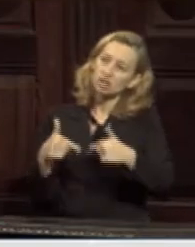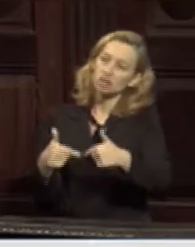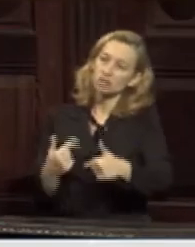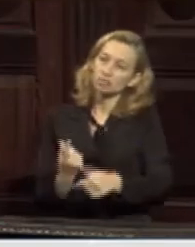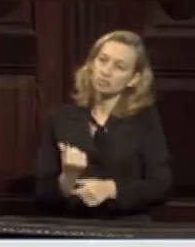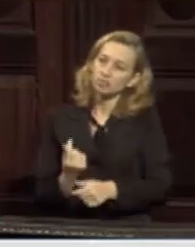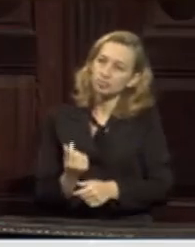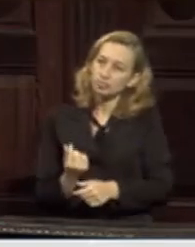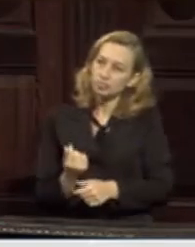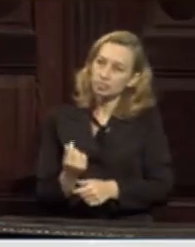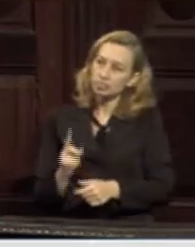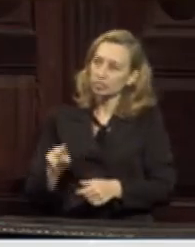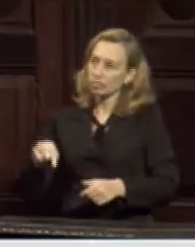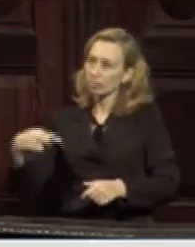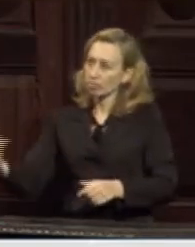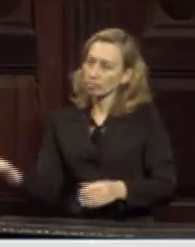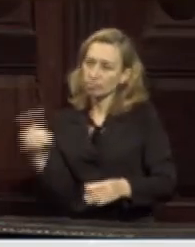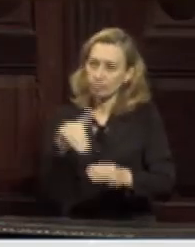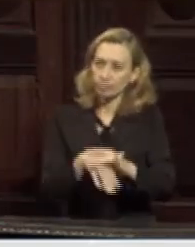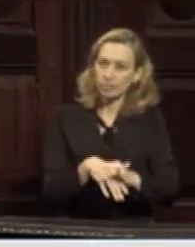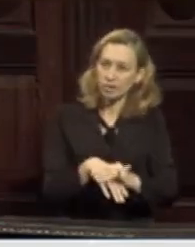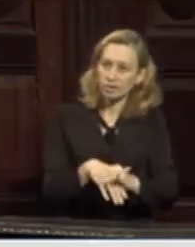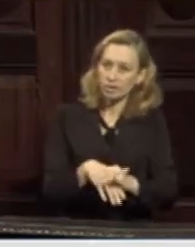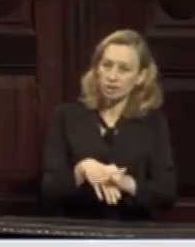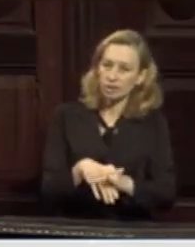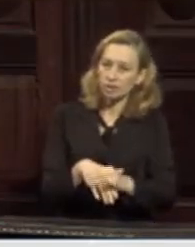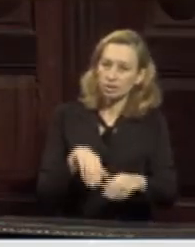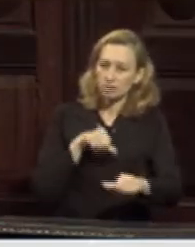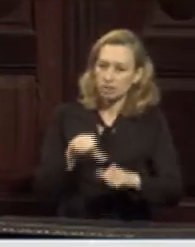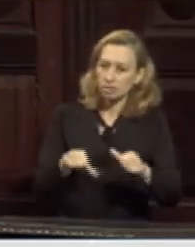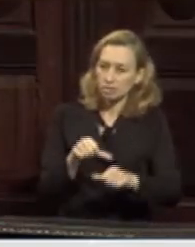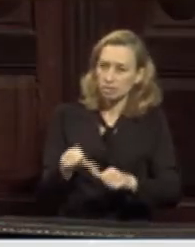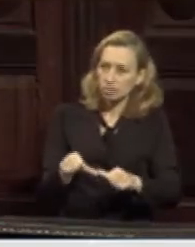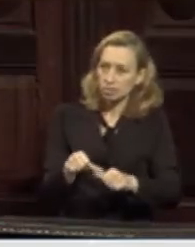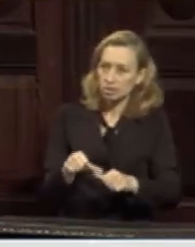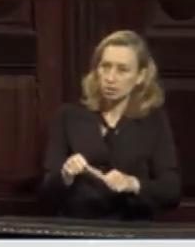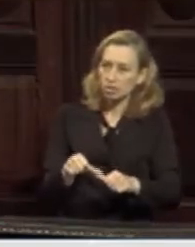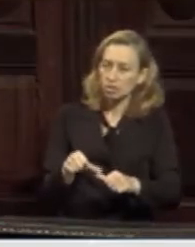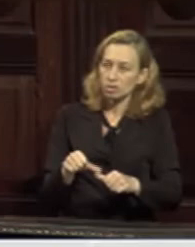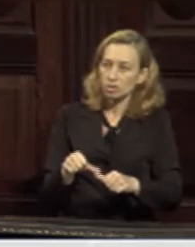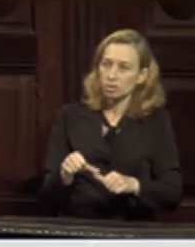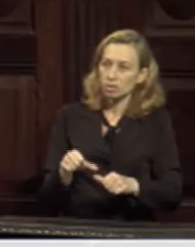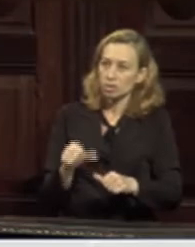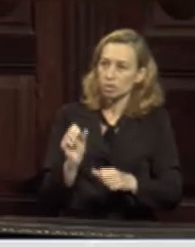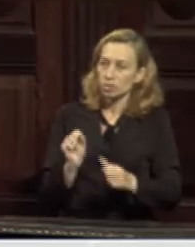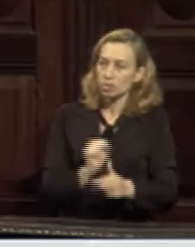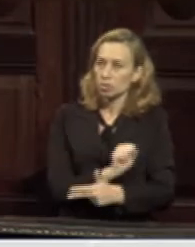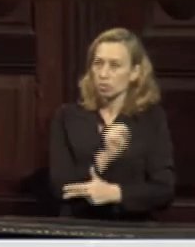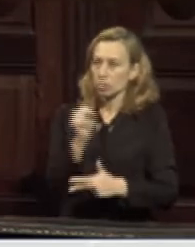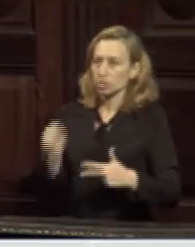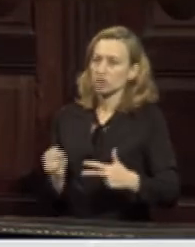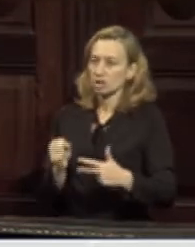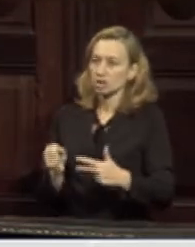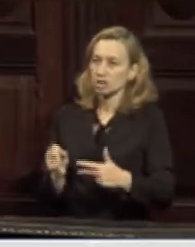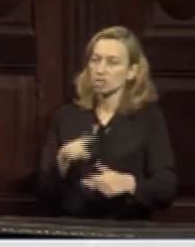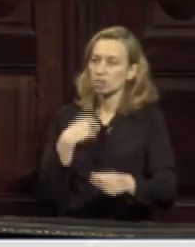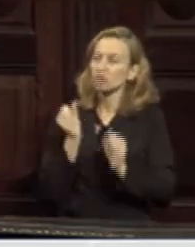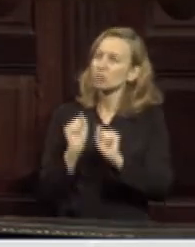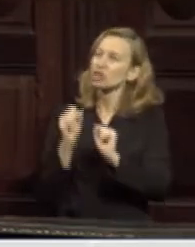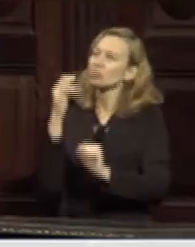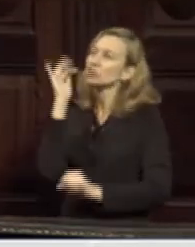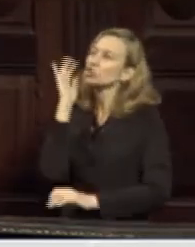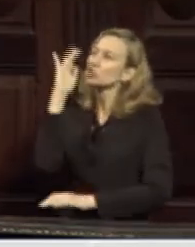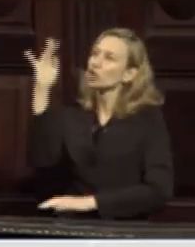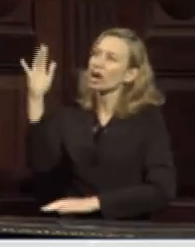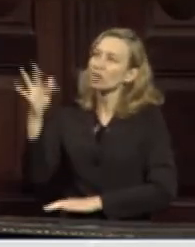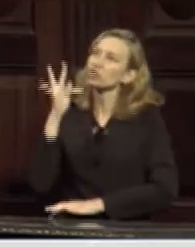também das próximas eleições, com a mudança do comando do Poder Executivo, que nós possamos, senhor presidente, sonhar com um